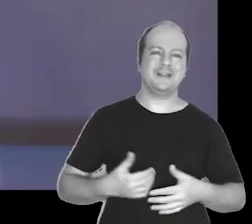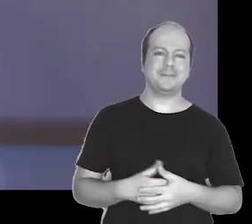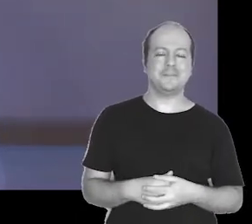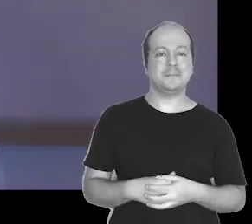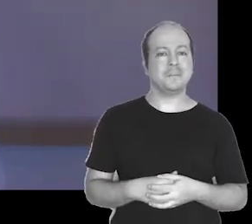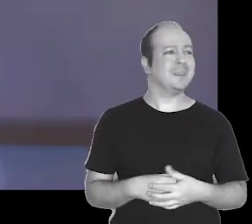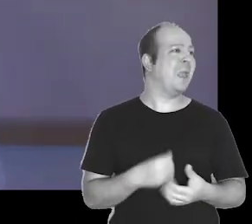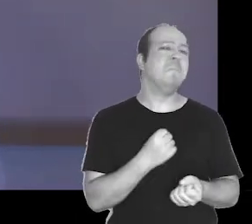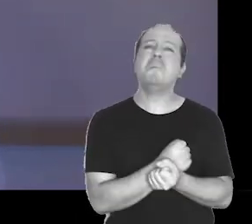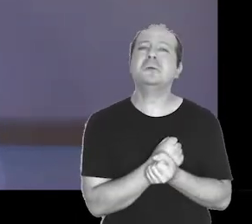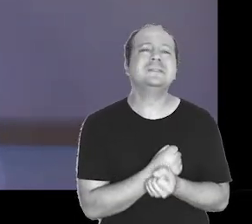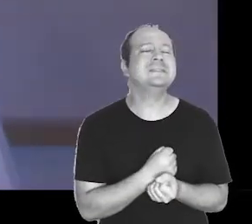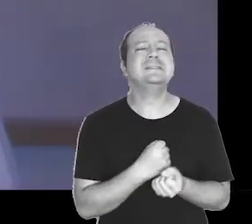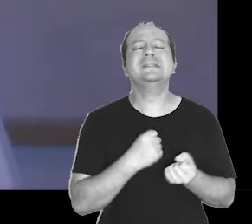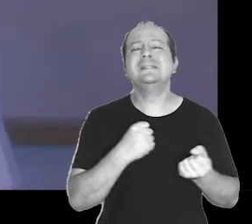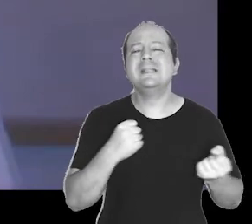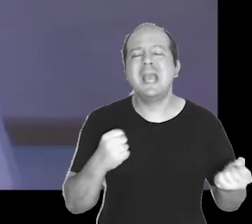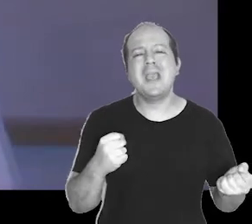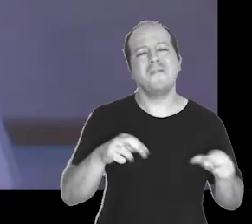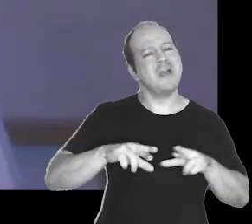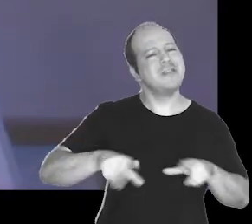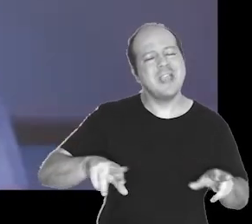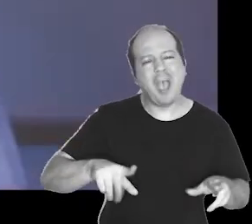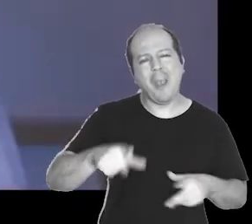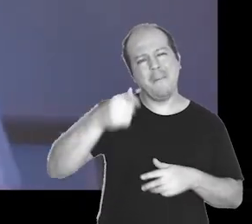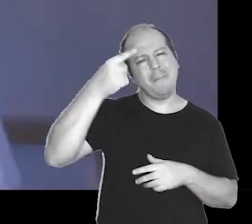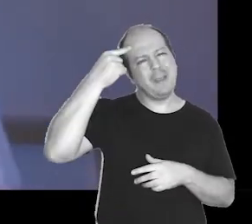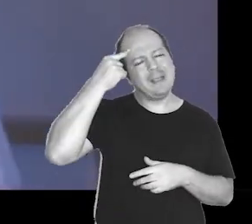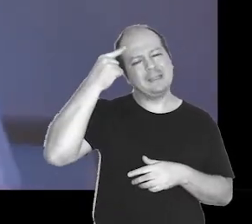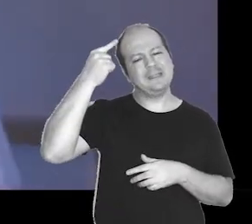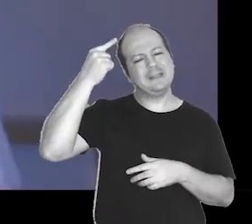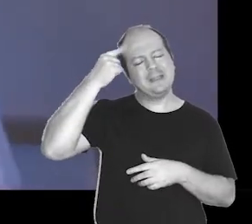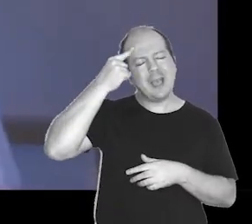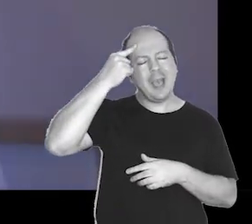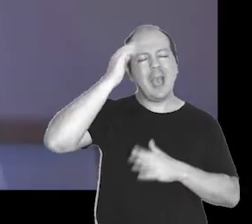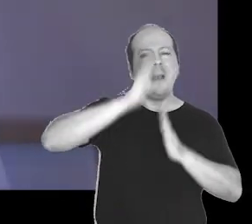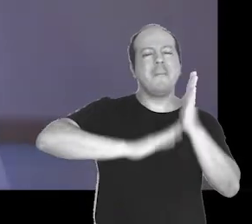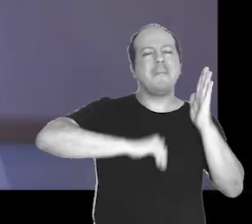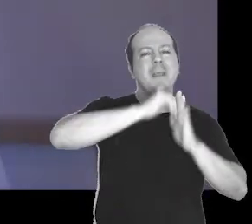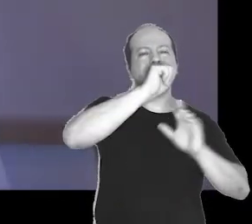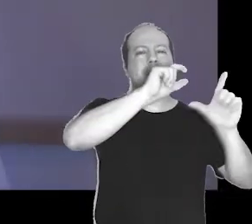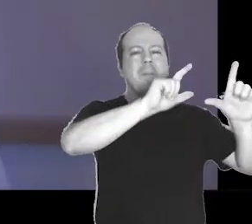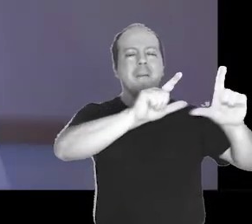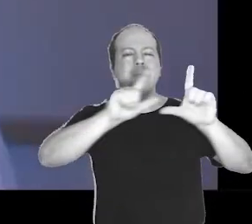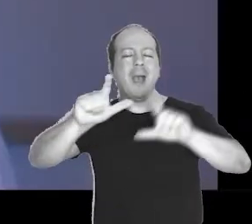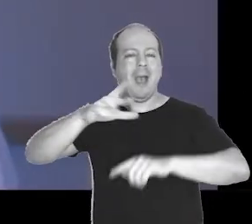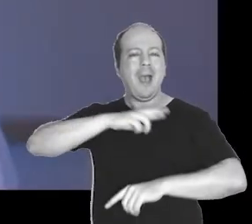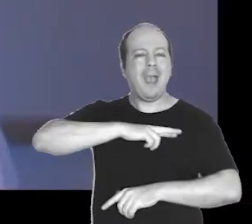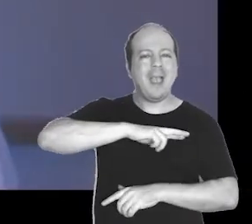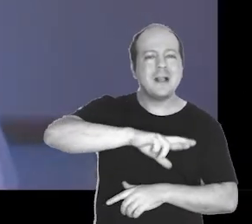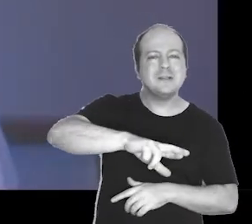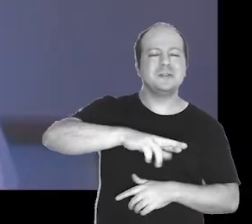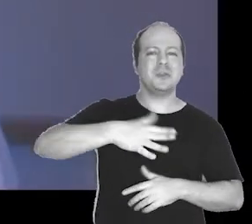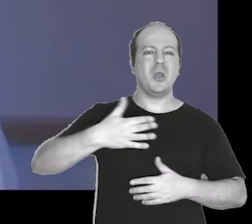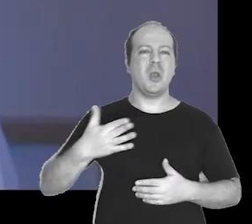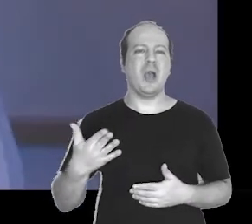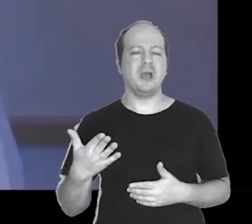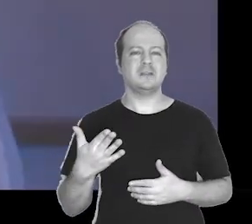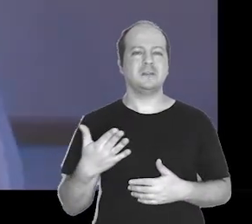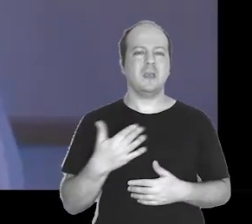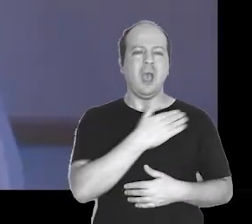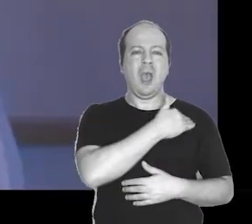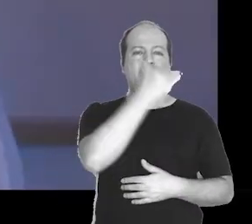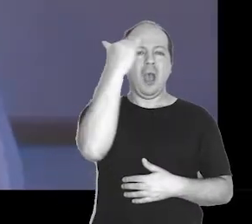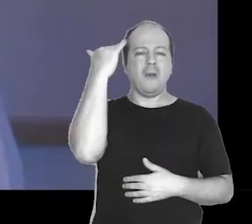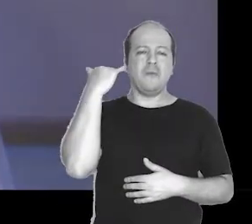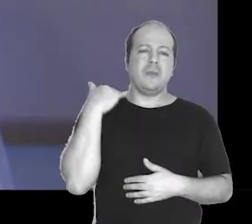É impossível não pensar nas tantas pinturas religiosas em que a Virgem dá de